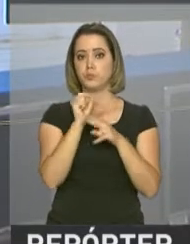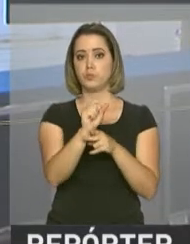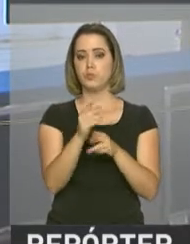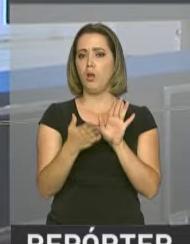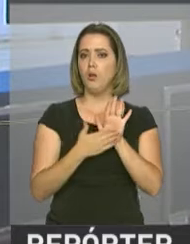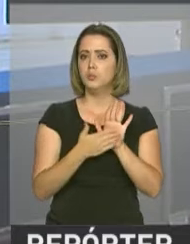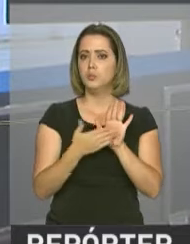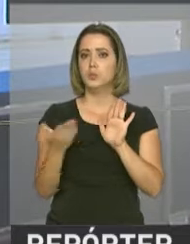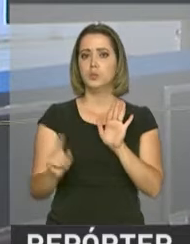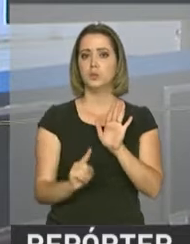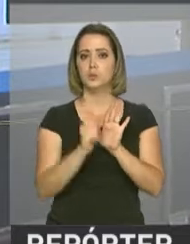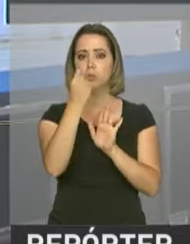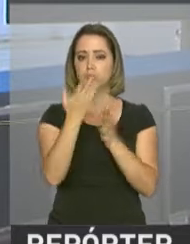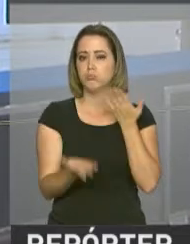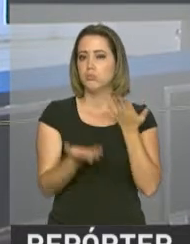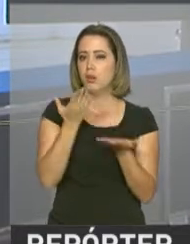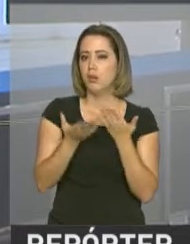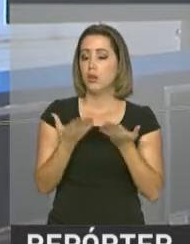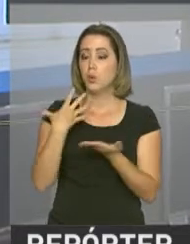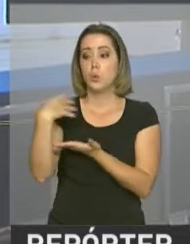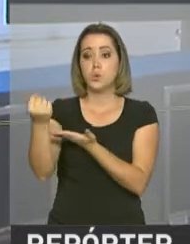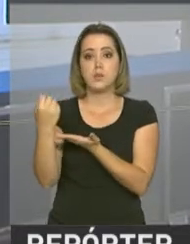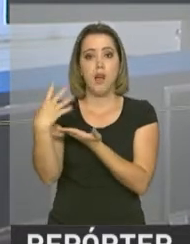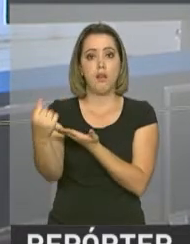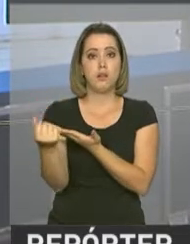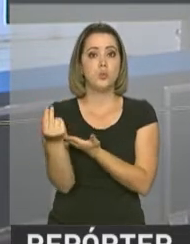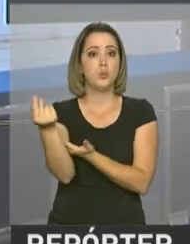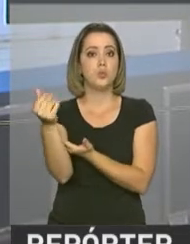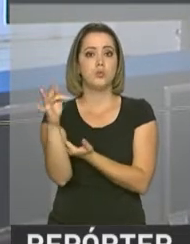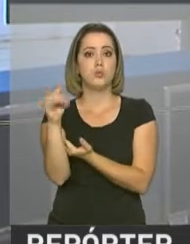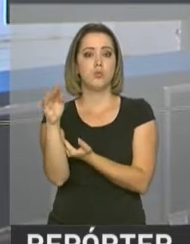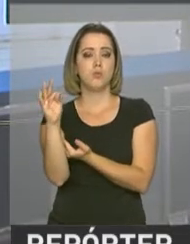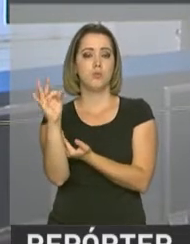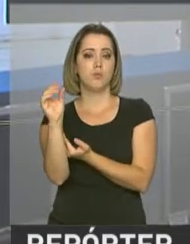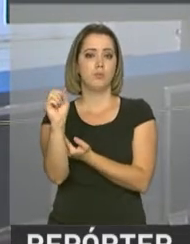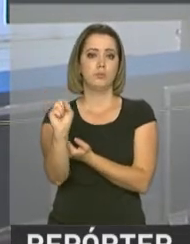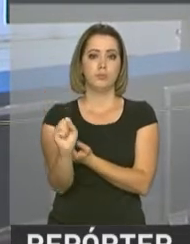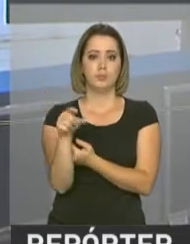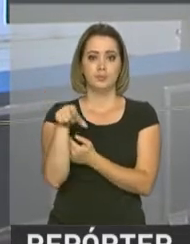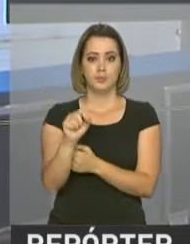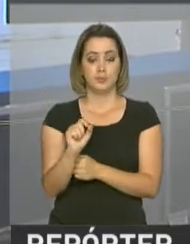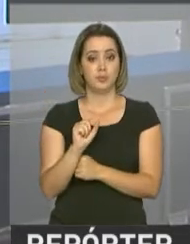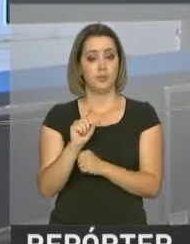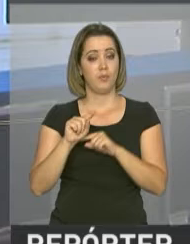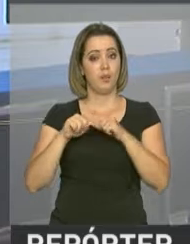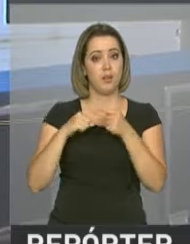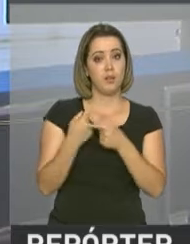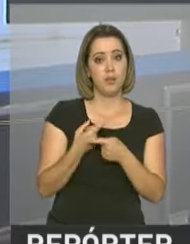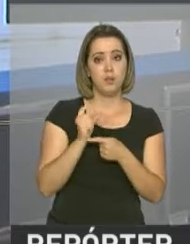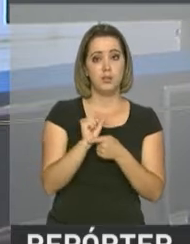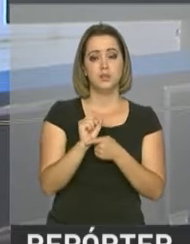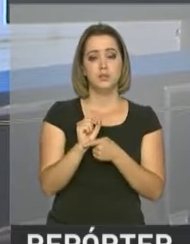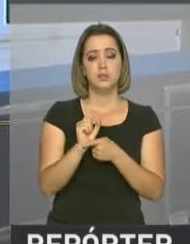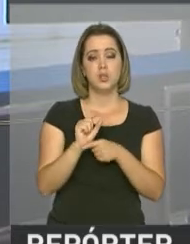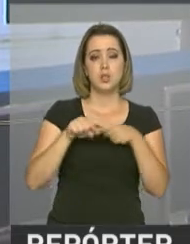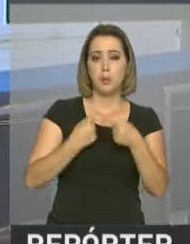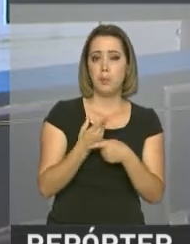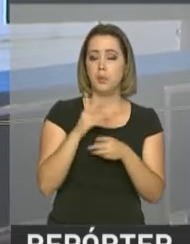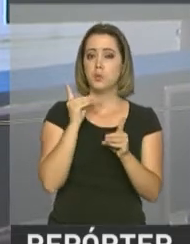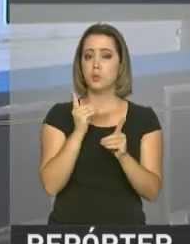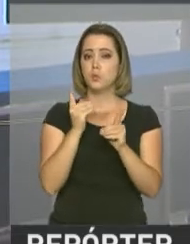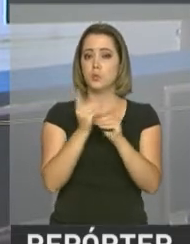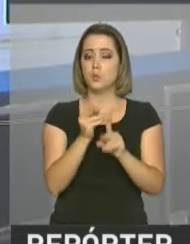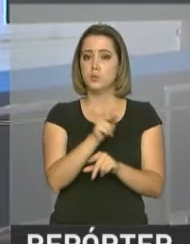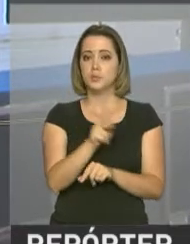Ock, apresentou um primeiro balanço do saque das contas inativas do Fundo de Garantia do Tempo de Serviço, o FGTS. Após encontro